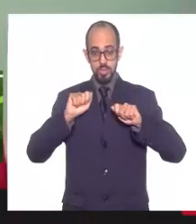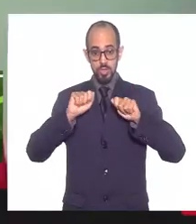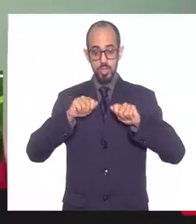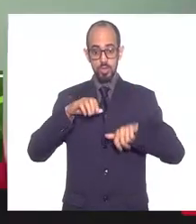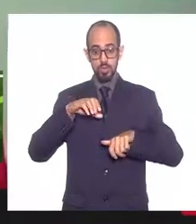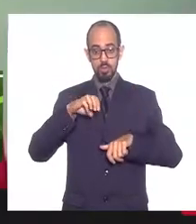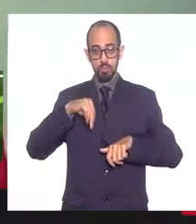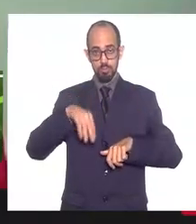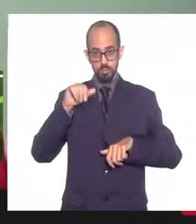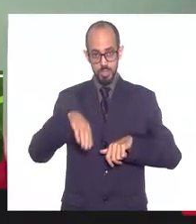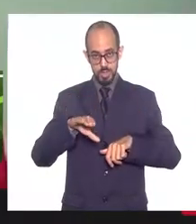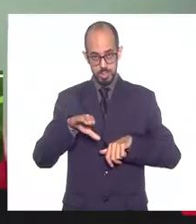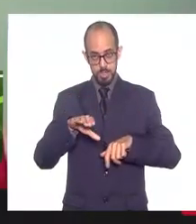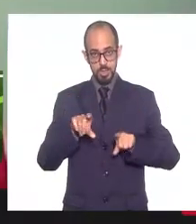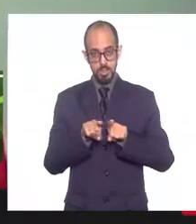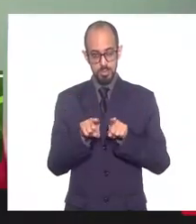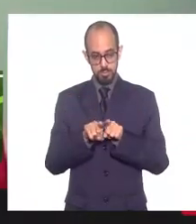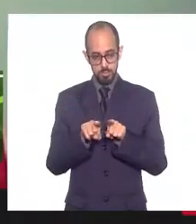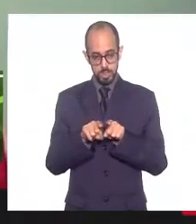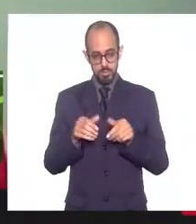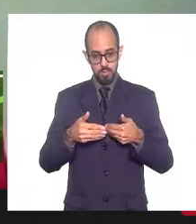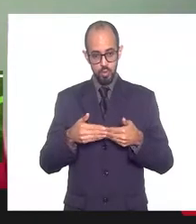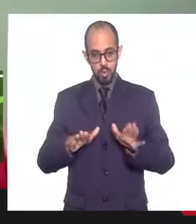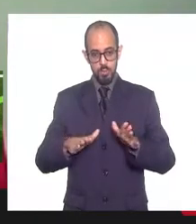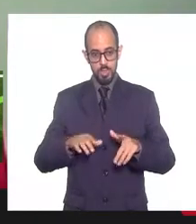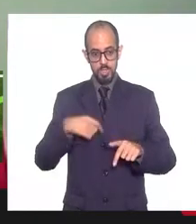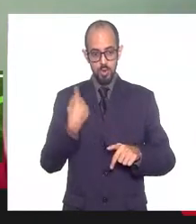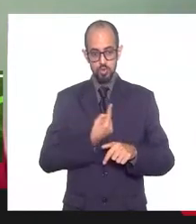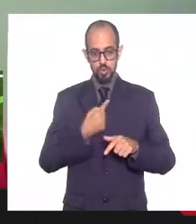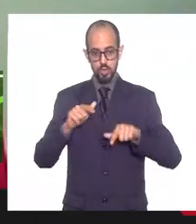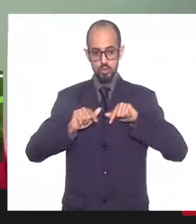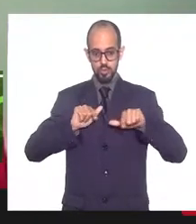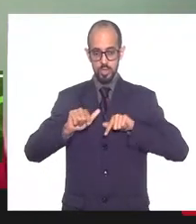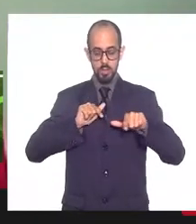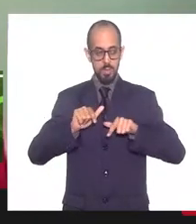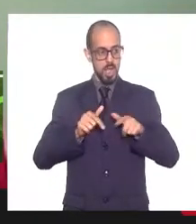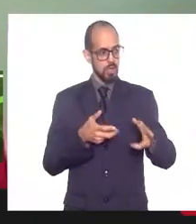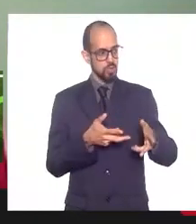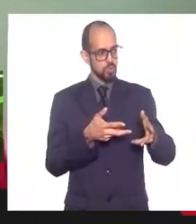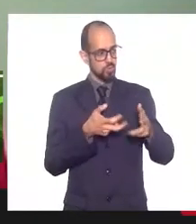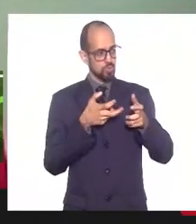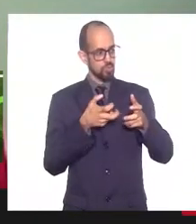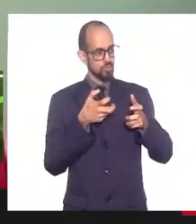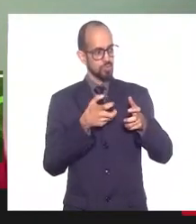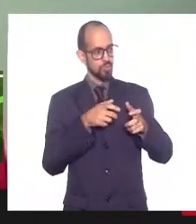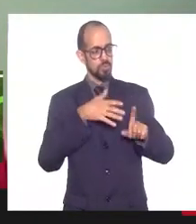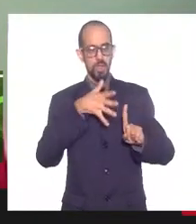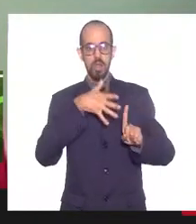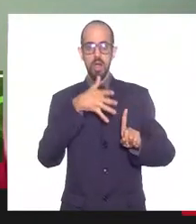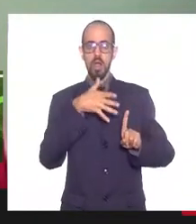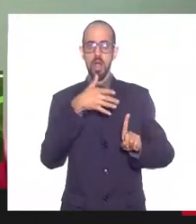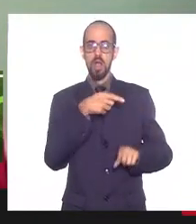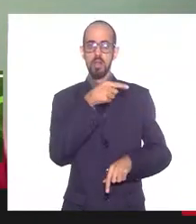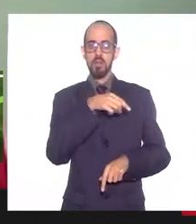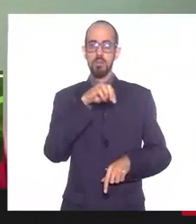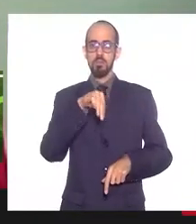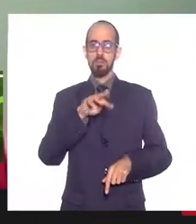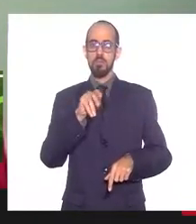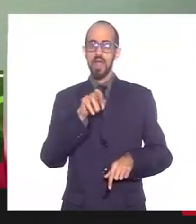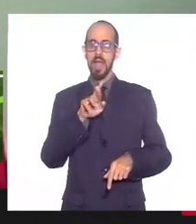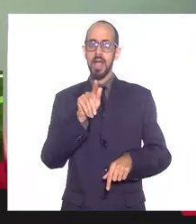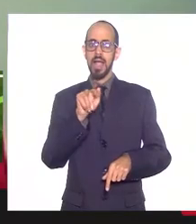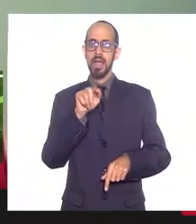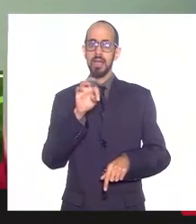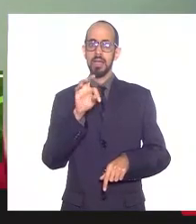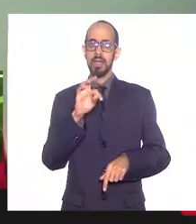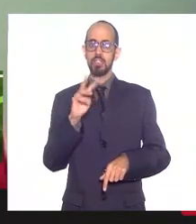e já vamos iniciar os nossos trabalhos procedendo à oitiva de Margarete de